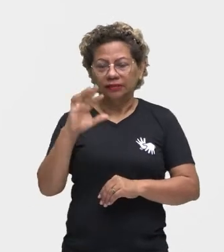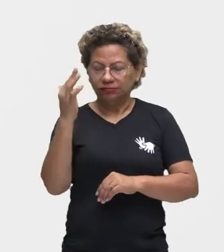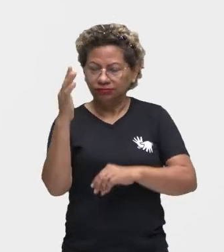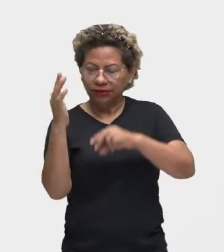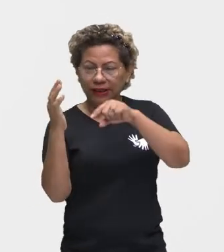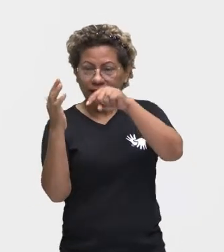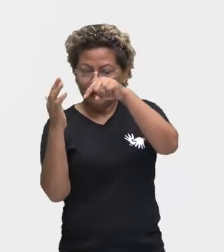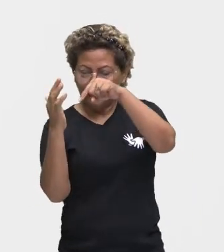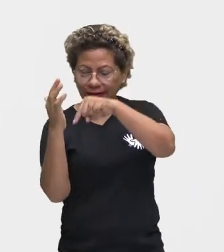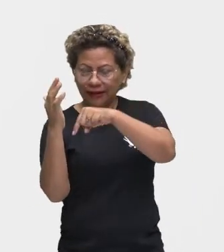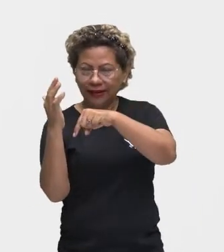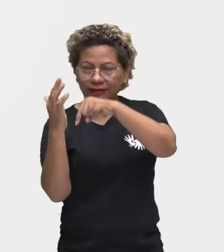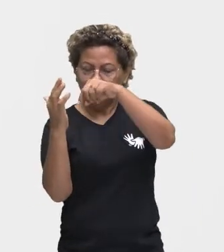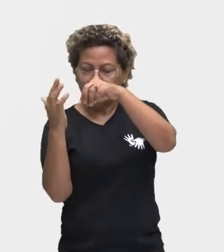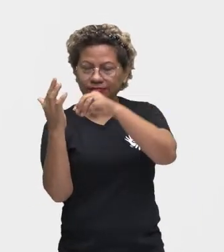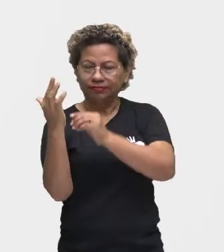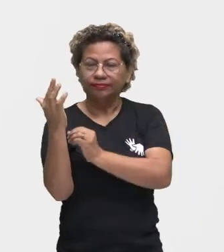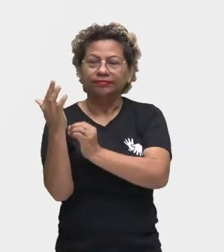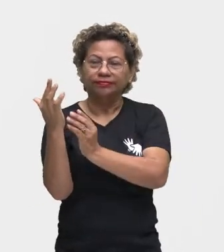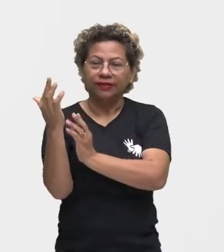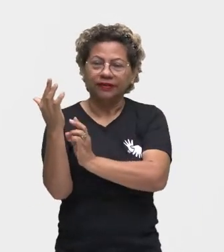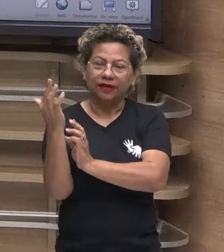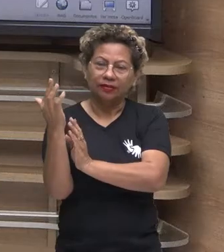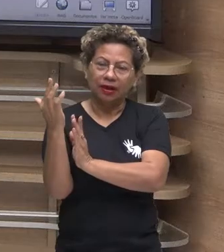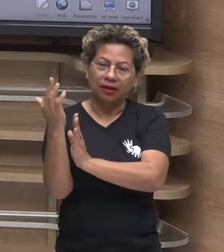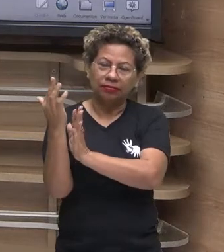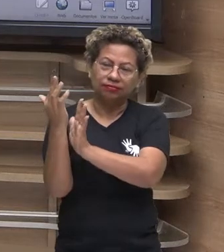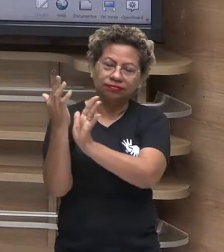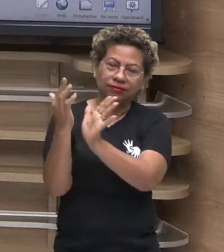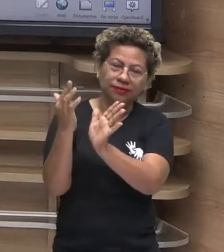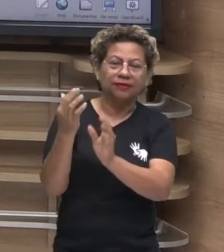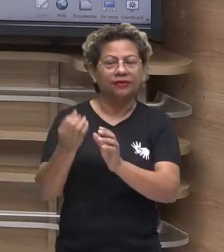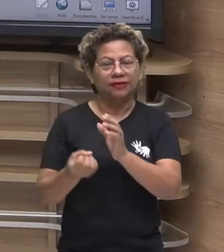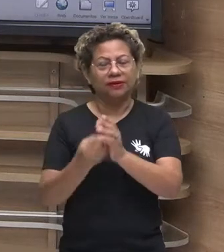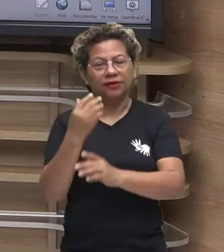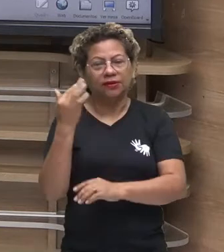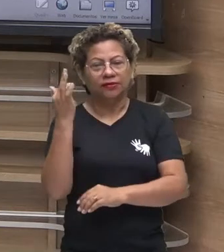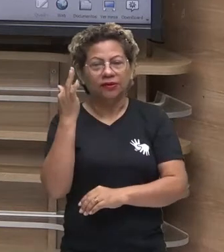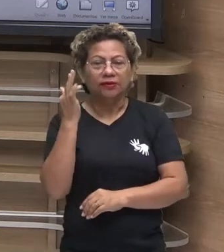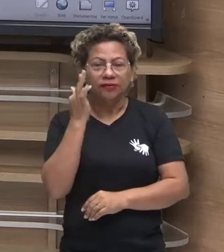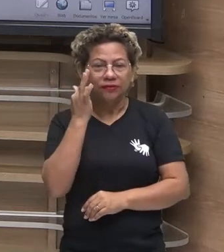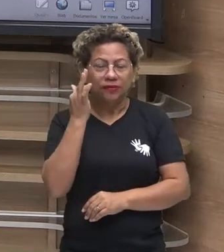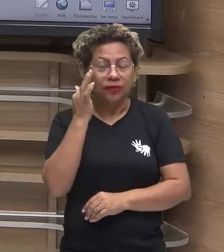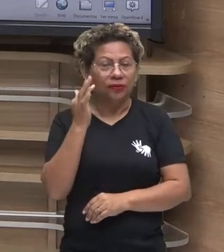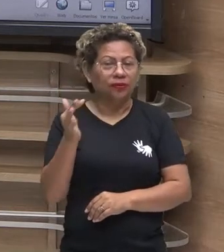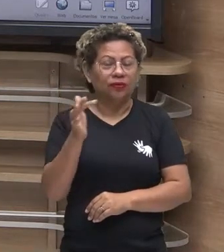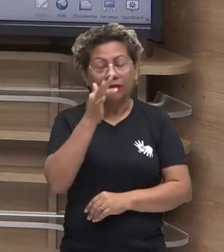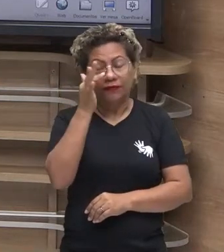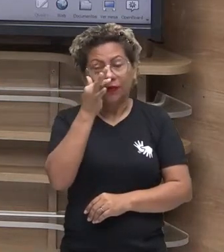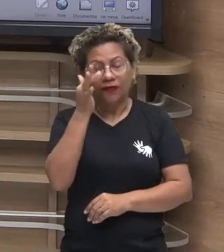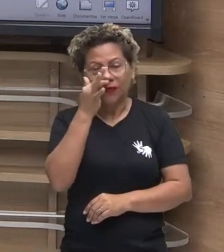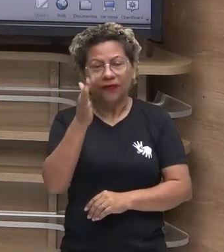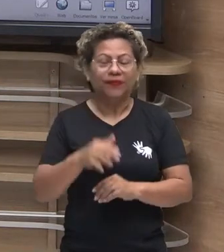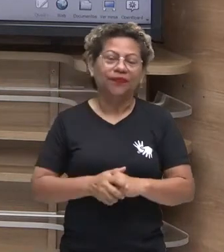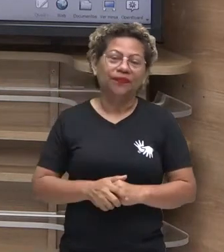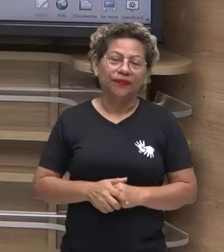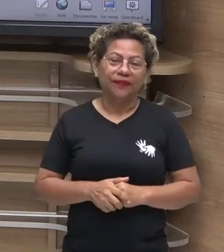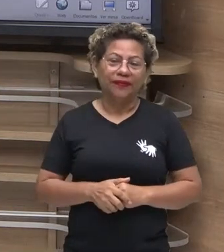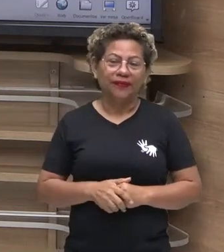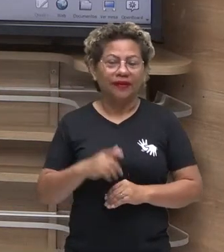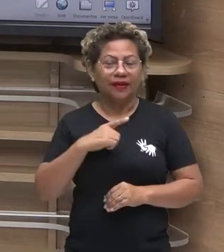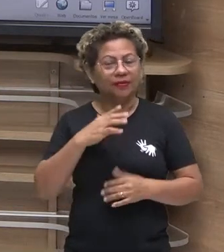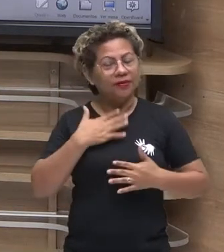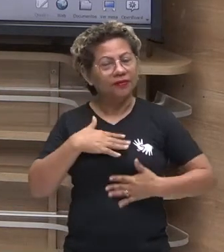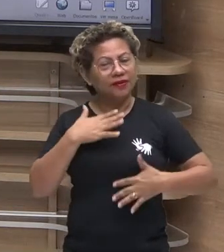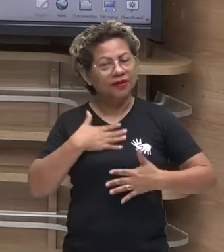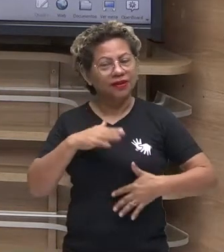são produzidos os esporos. Muito bem, parabéns para quem acertou. Se você não acertou, calma, a gente